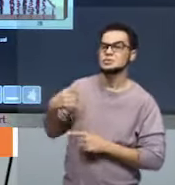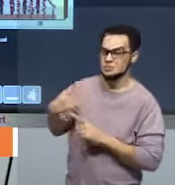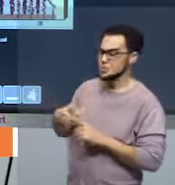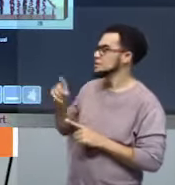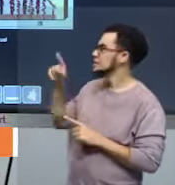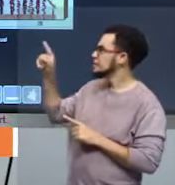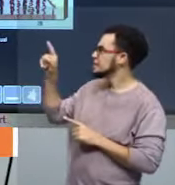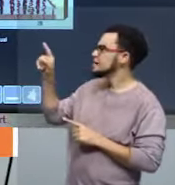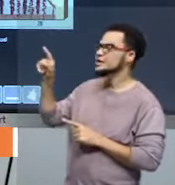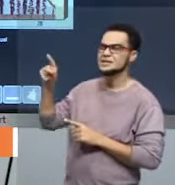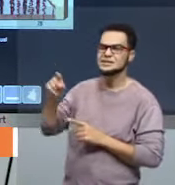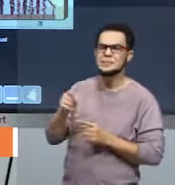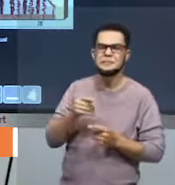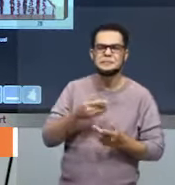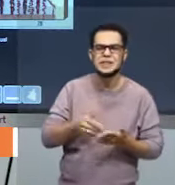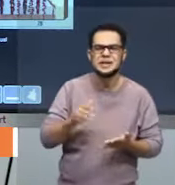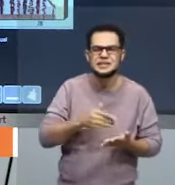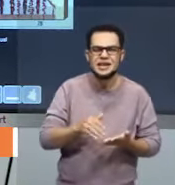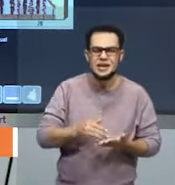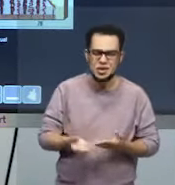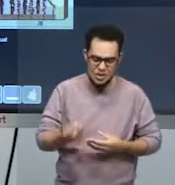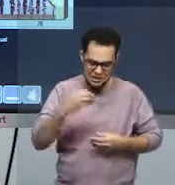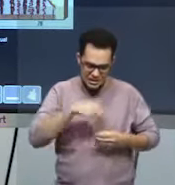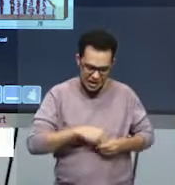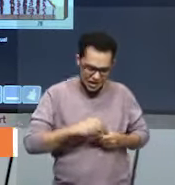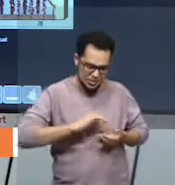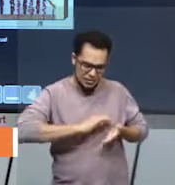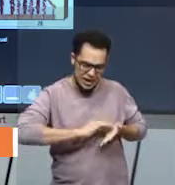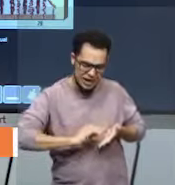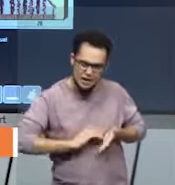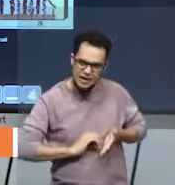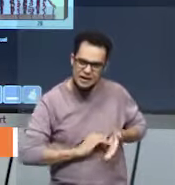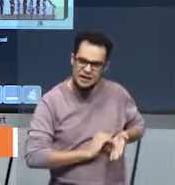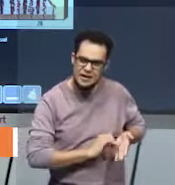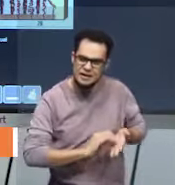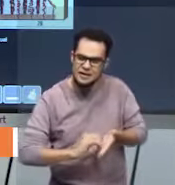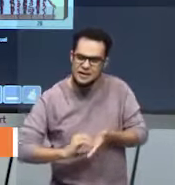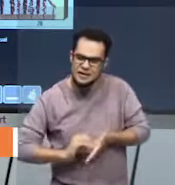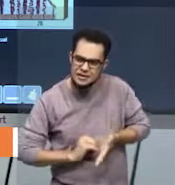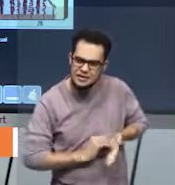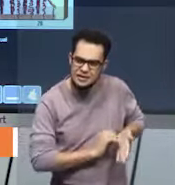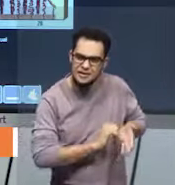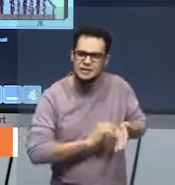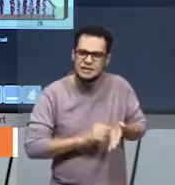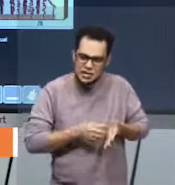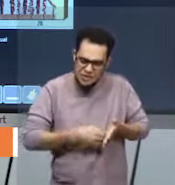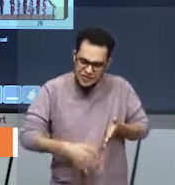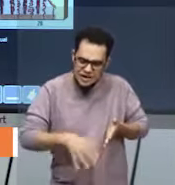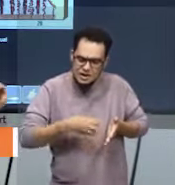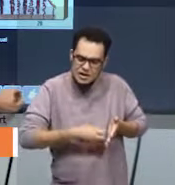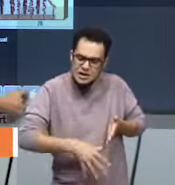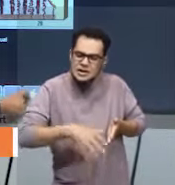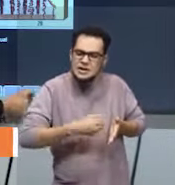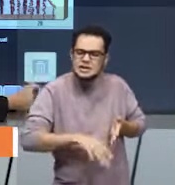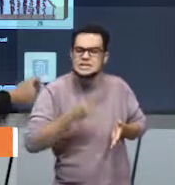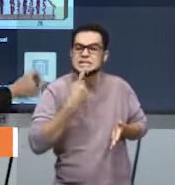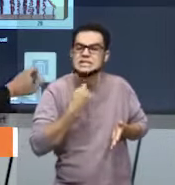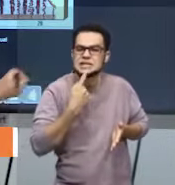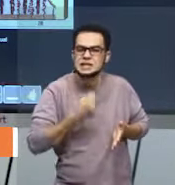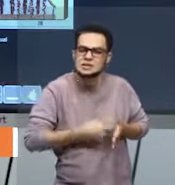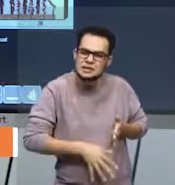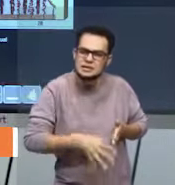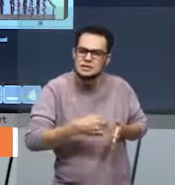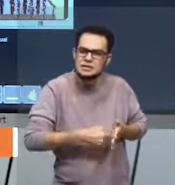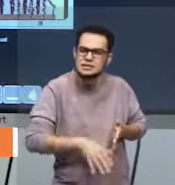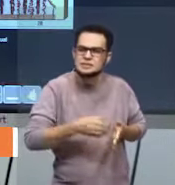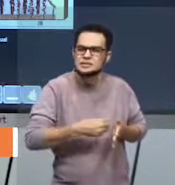perdendo essa camada mais internazinha aqui do útero. Beleza. Mas,